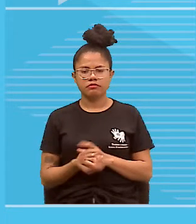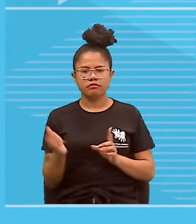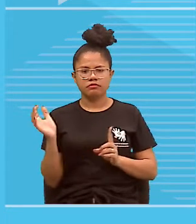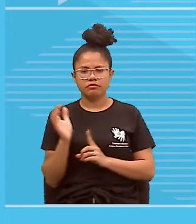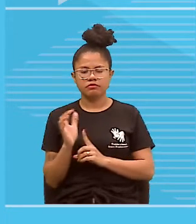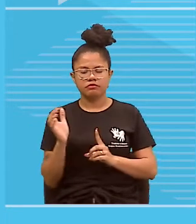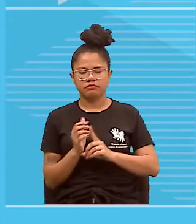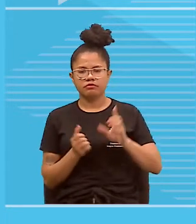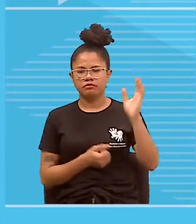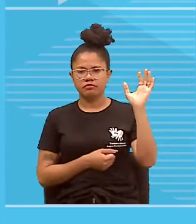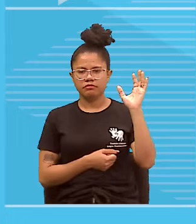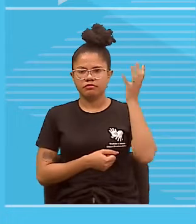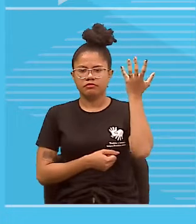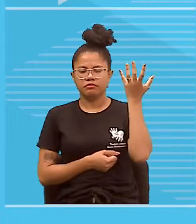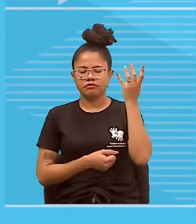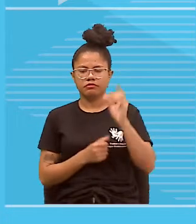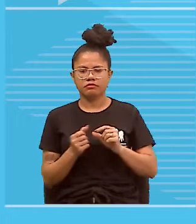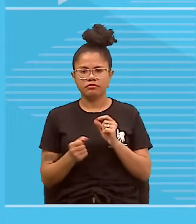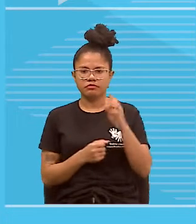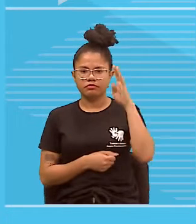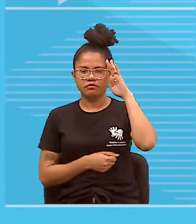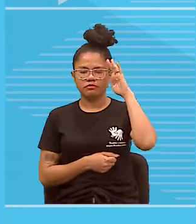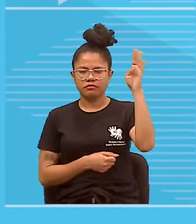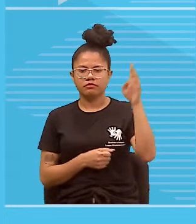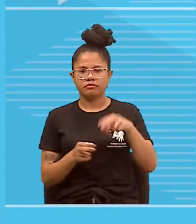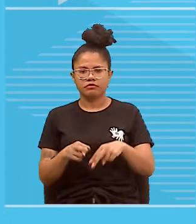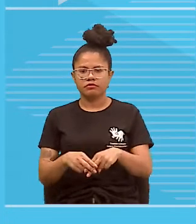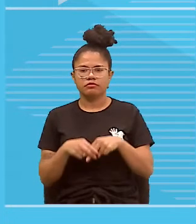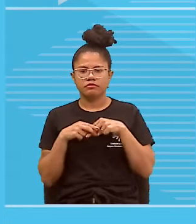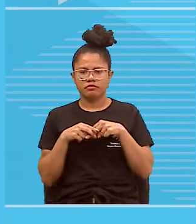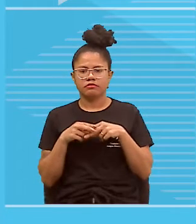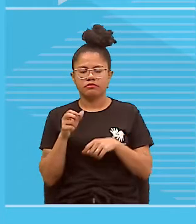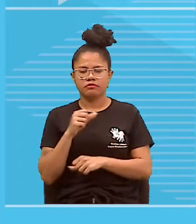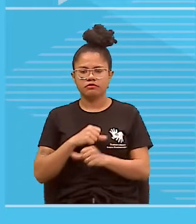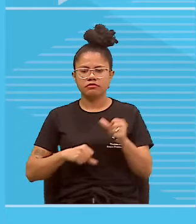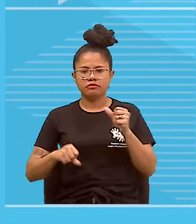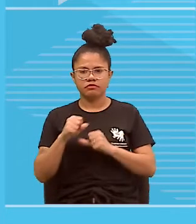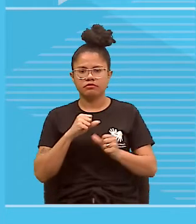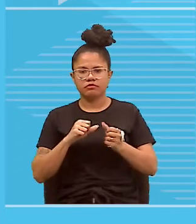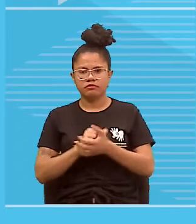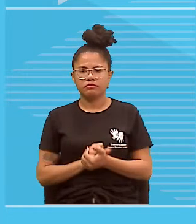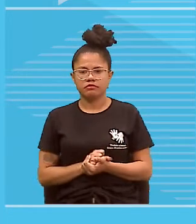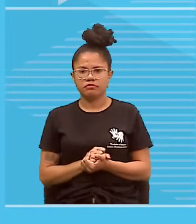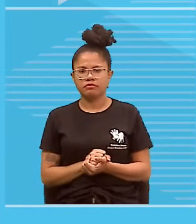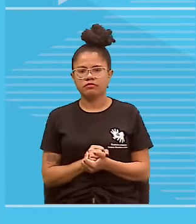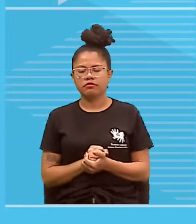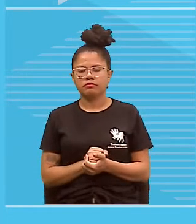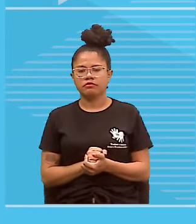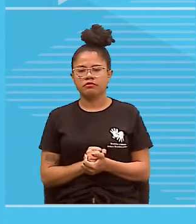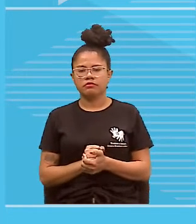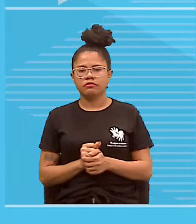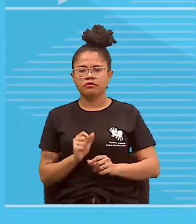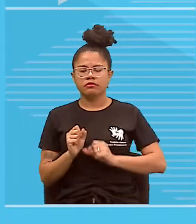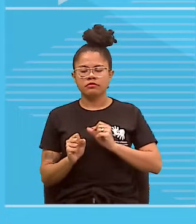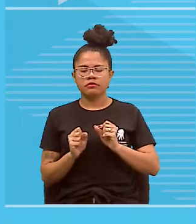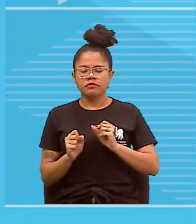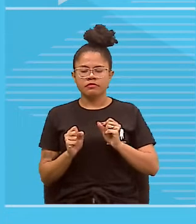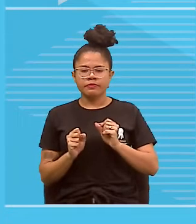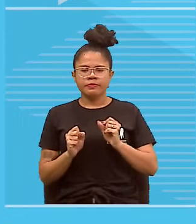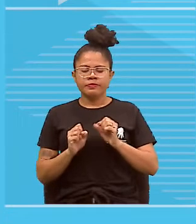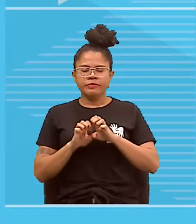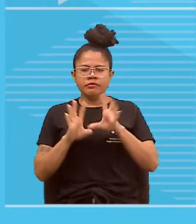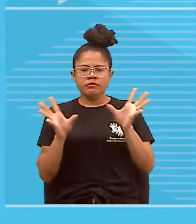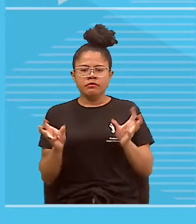clima na verdade é a principal razão da mudança da biodiversidade no nosso planeta as questões